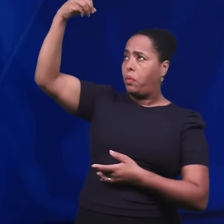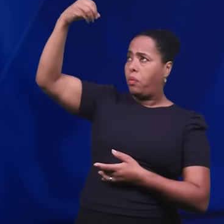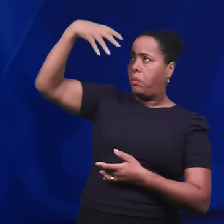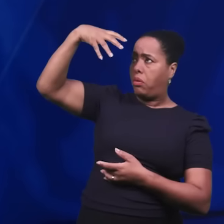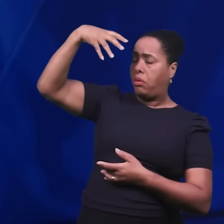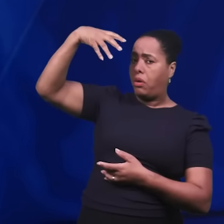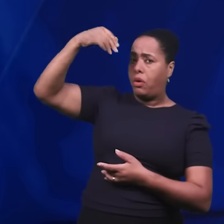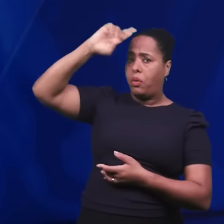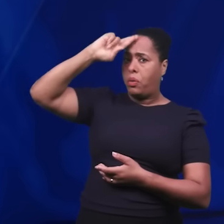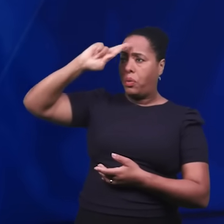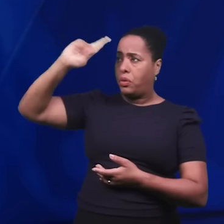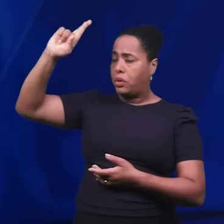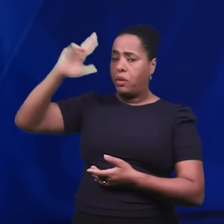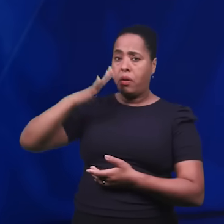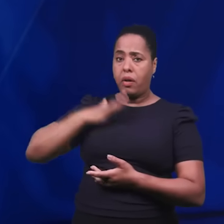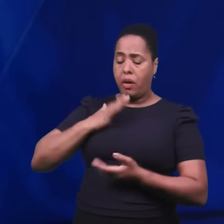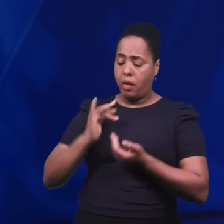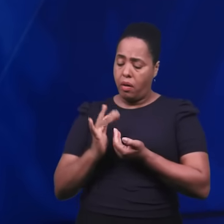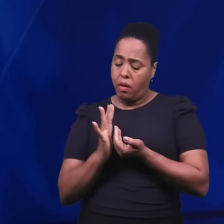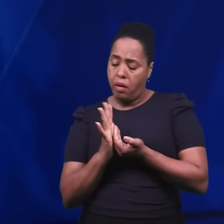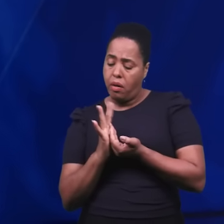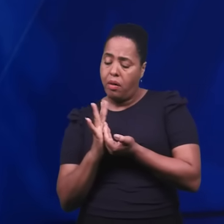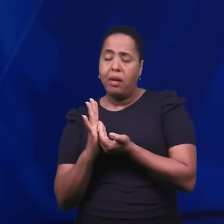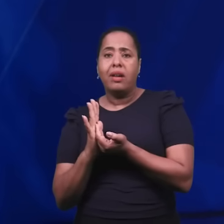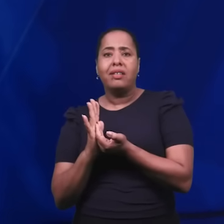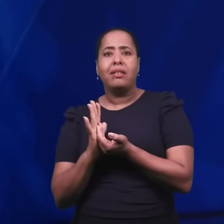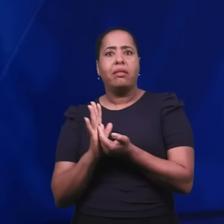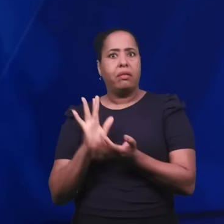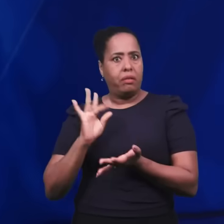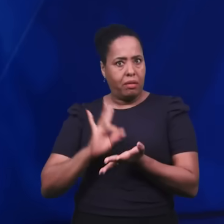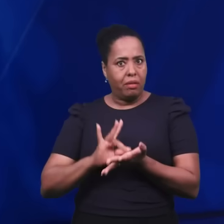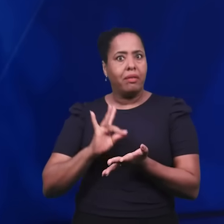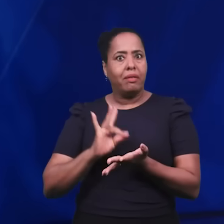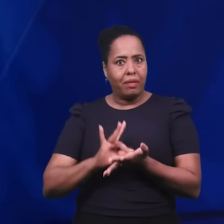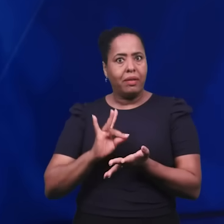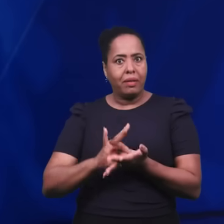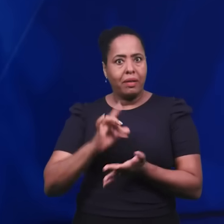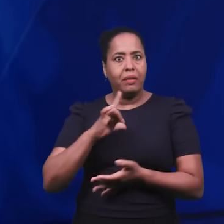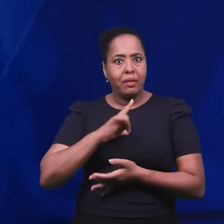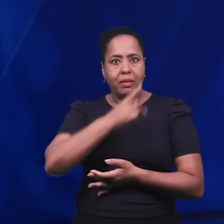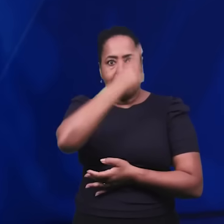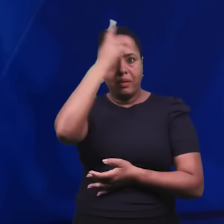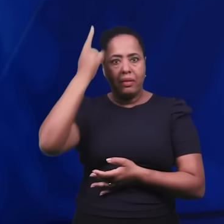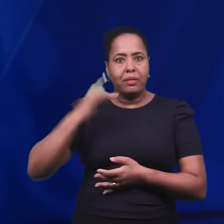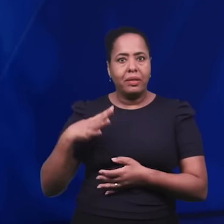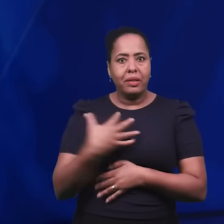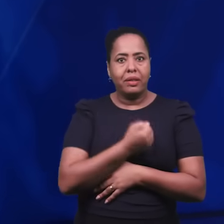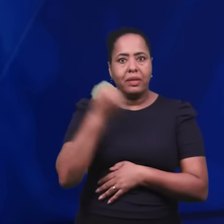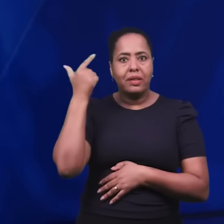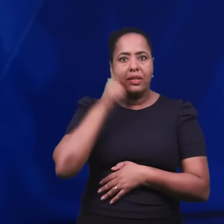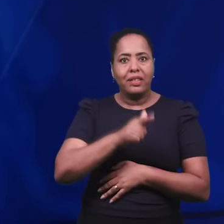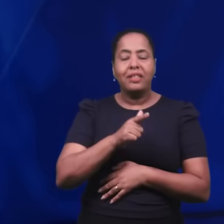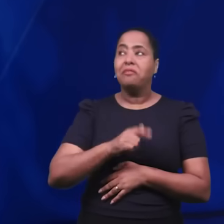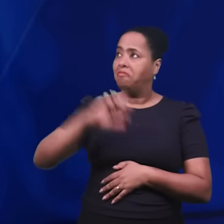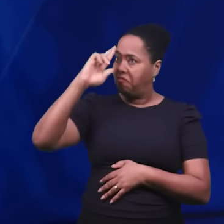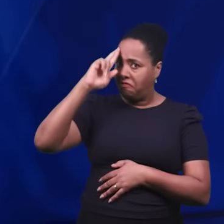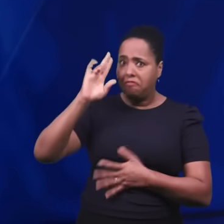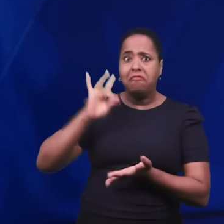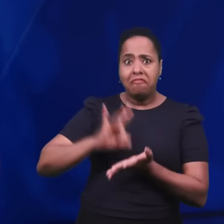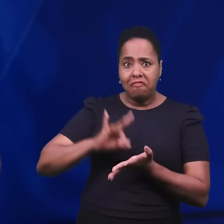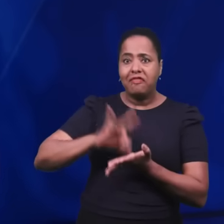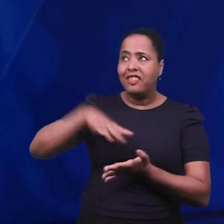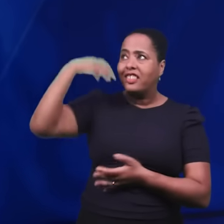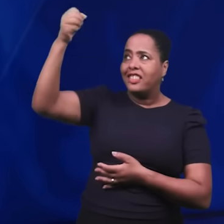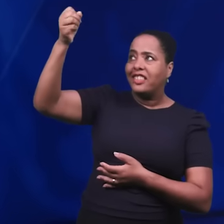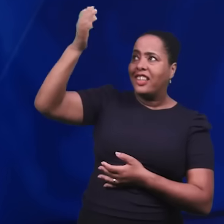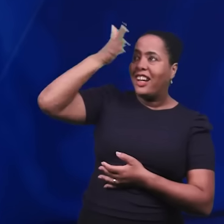minha candeia. E essa é a grande verdade dos salvos. O Senhor é a nossa luz, o Senhor é a nossa lâmpada